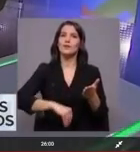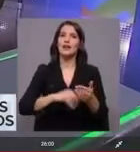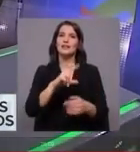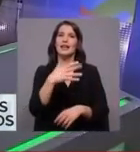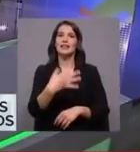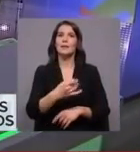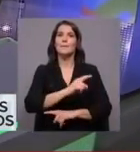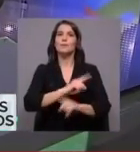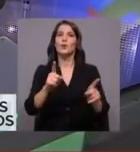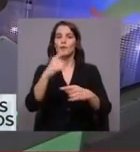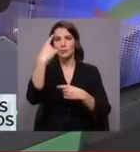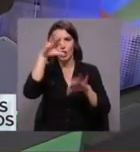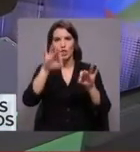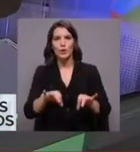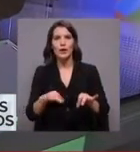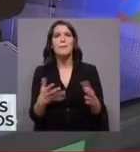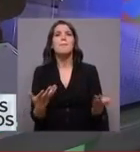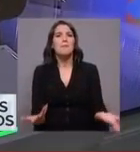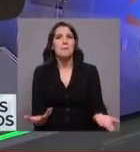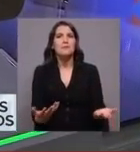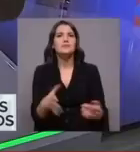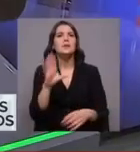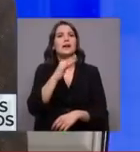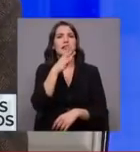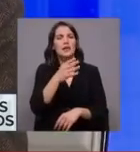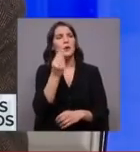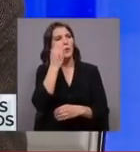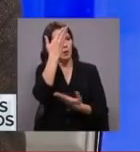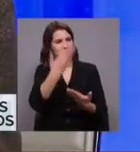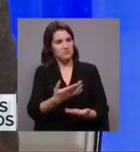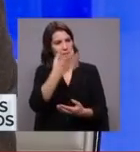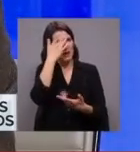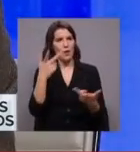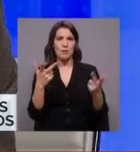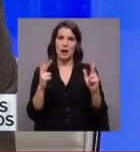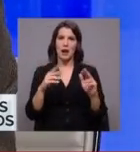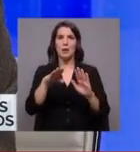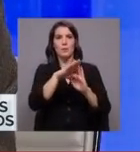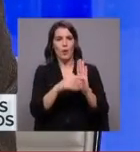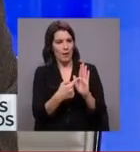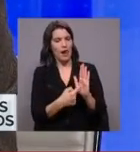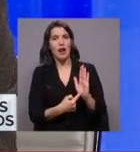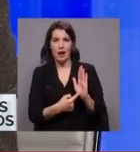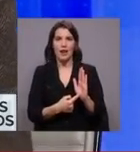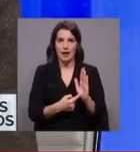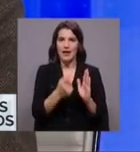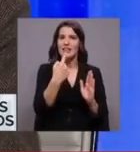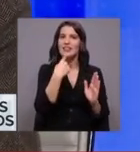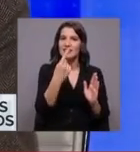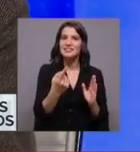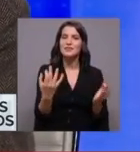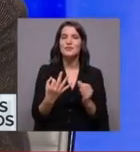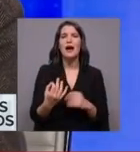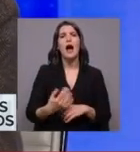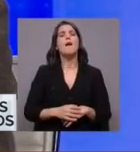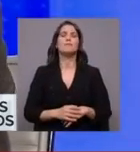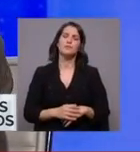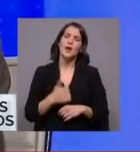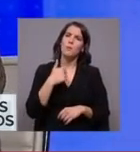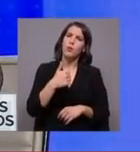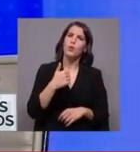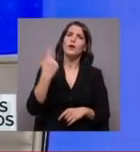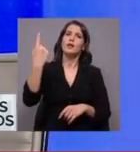Salete que ter lido as touradas que devo ser mais como é que O Liberal vende o seu programa como você está a defender que é bom que haja